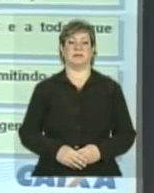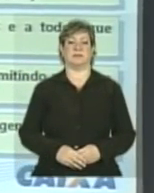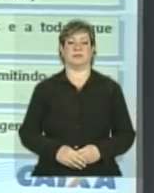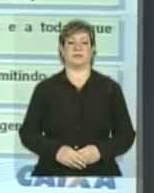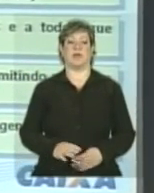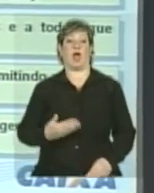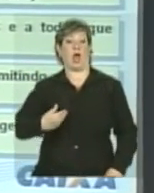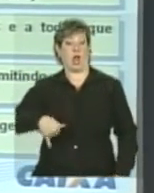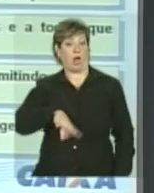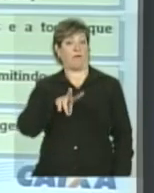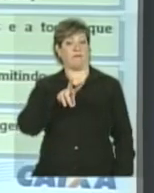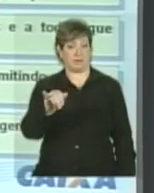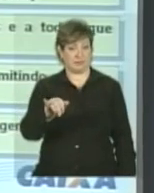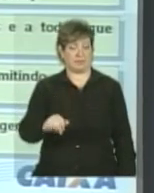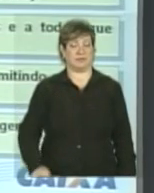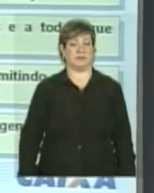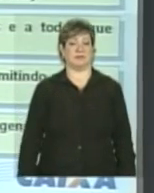Nós vamos